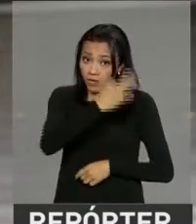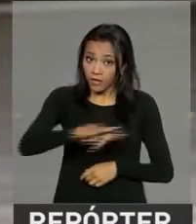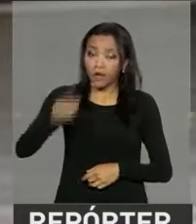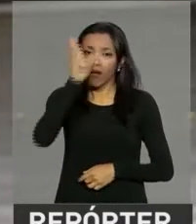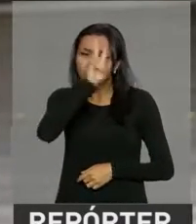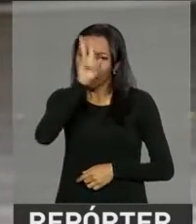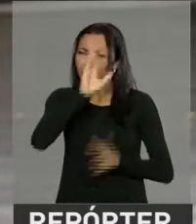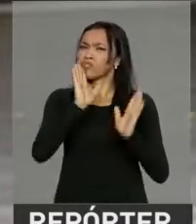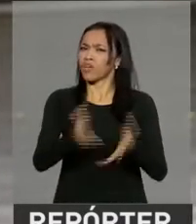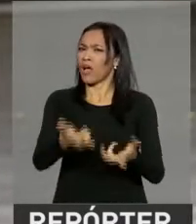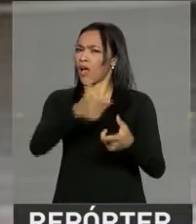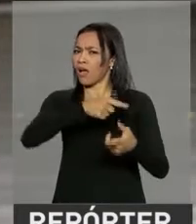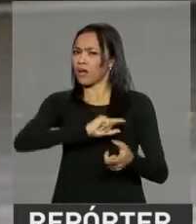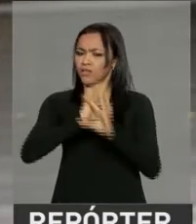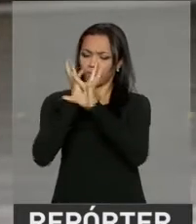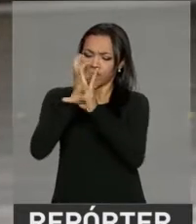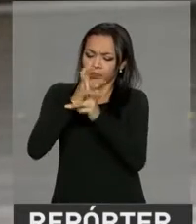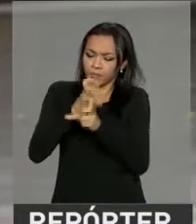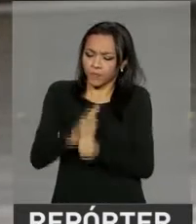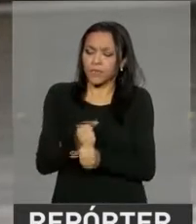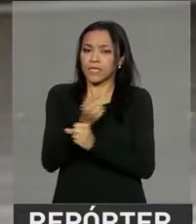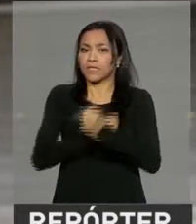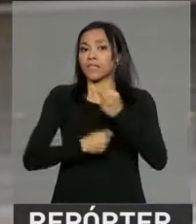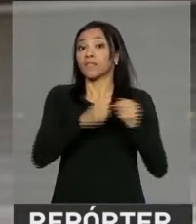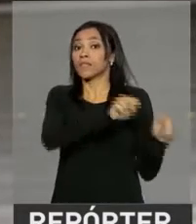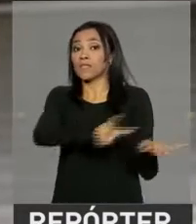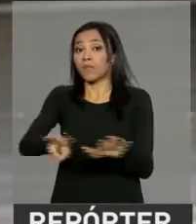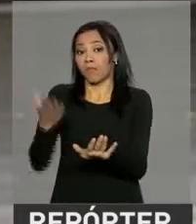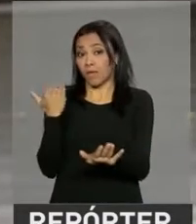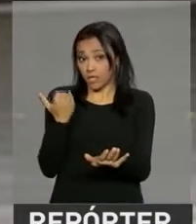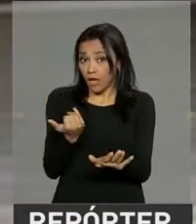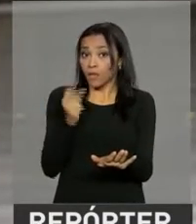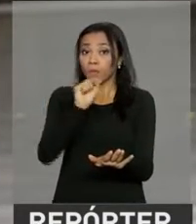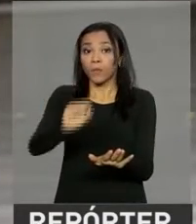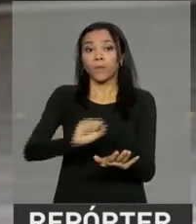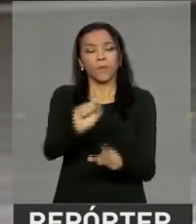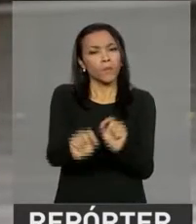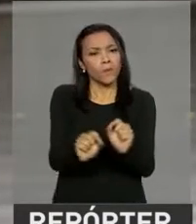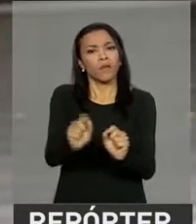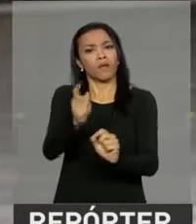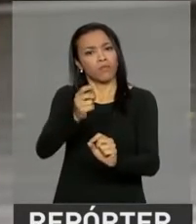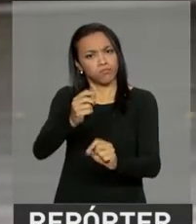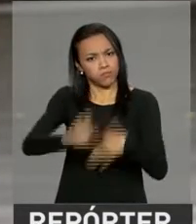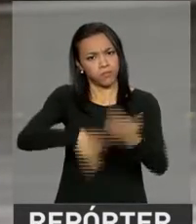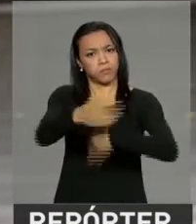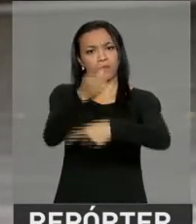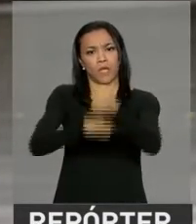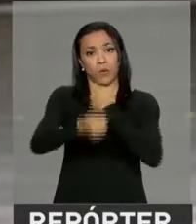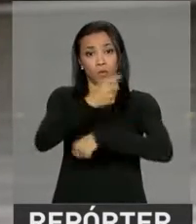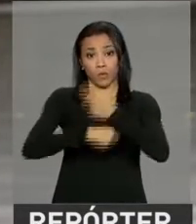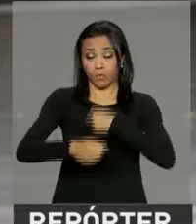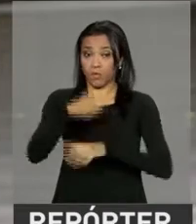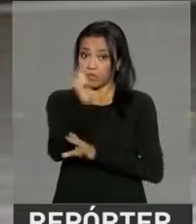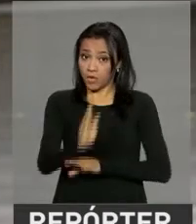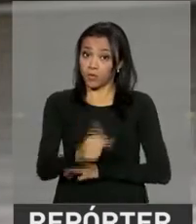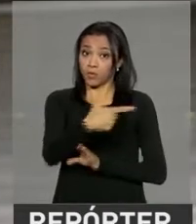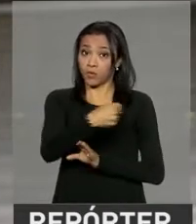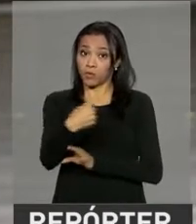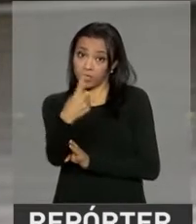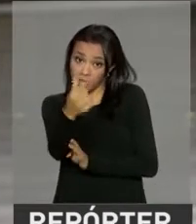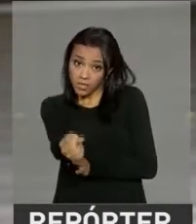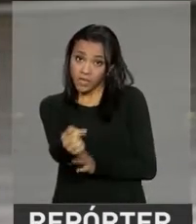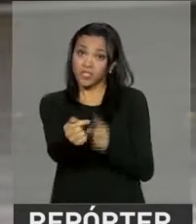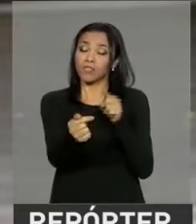também já havia revisado na semana passada a expectativa de crescimento da economia brasileira para 2017 essa projeção